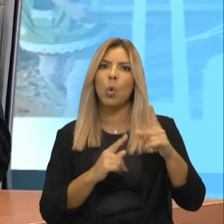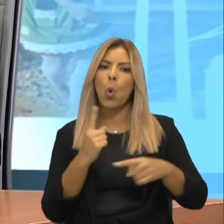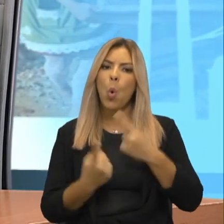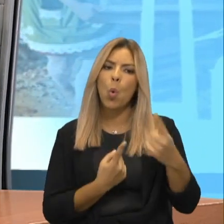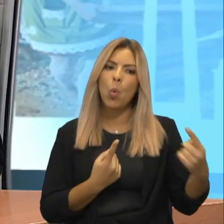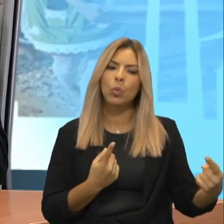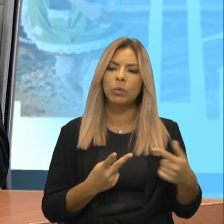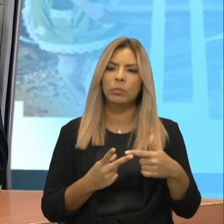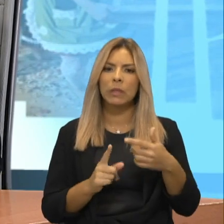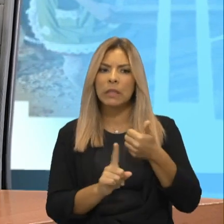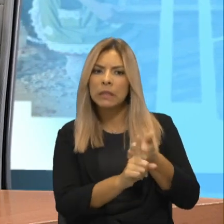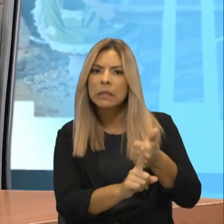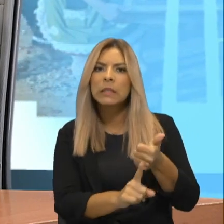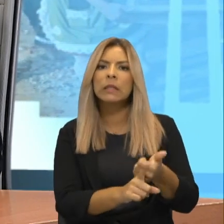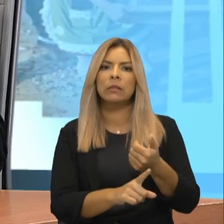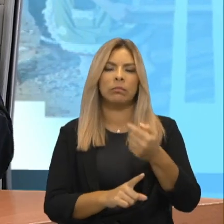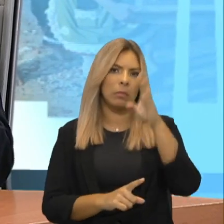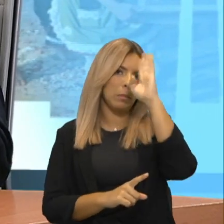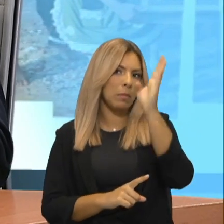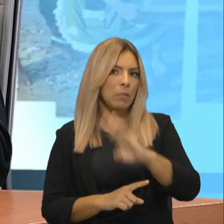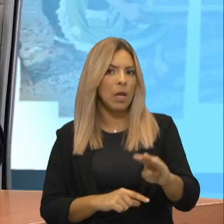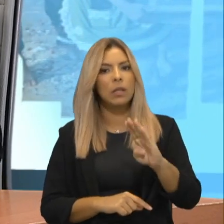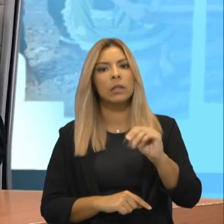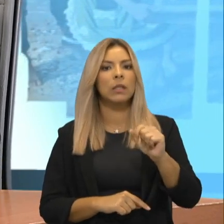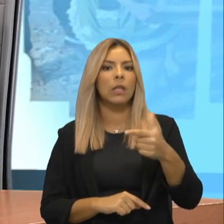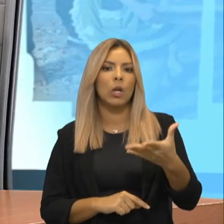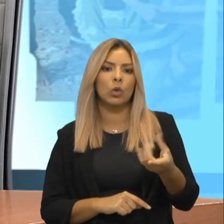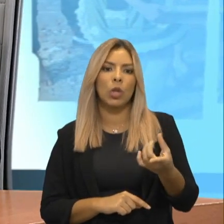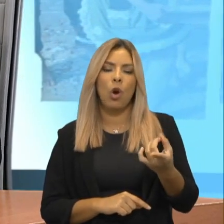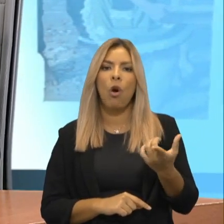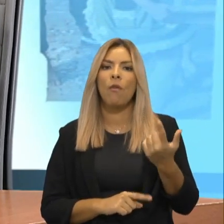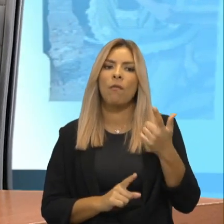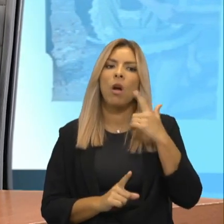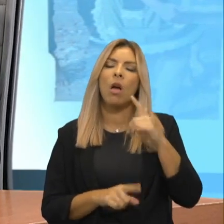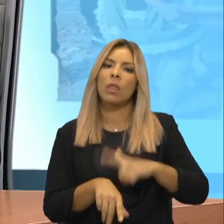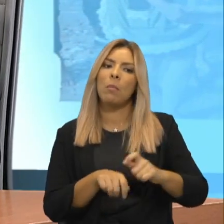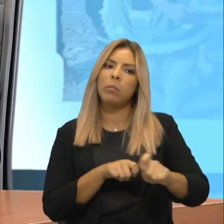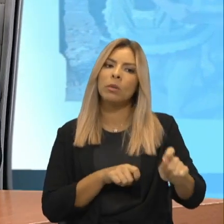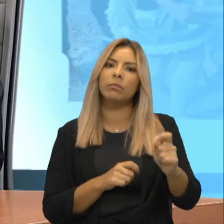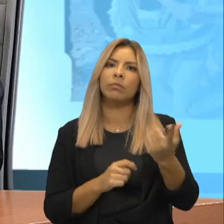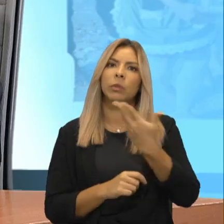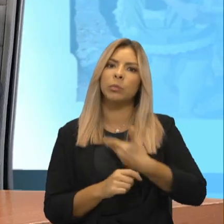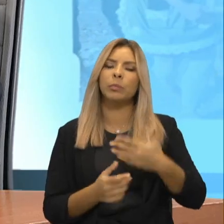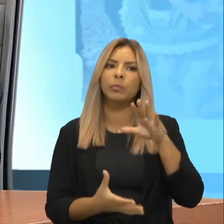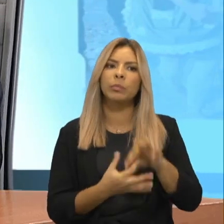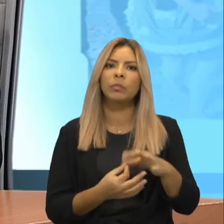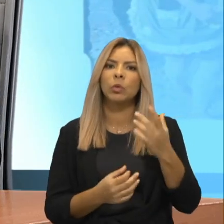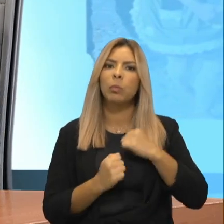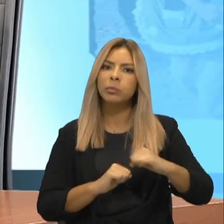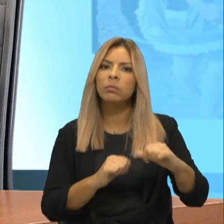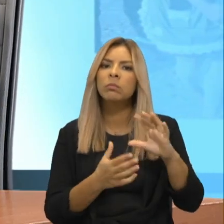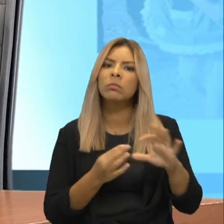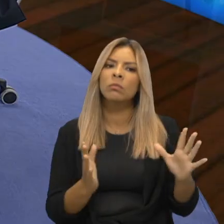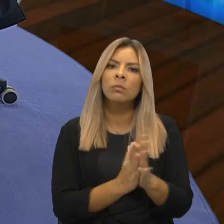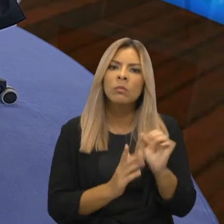e perseguições. Como sabemos, o século XIX foi um século na Europa muito anticlerical e muito anticongreganista contra as ordens e